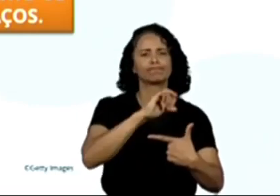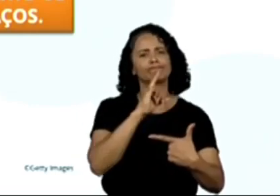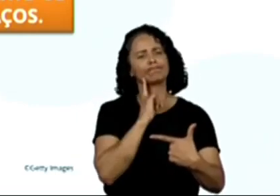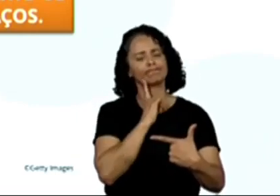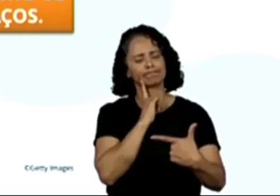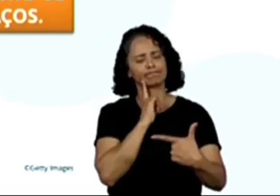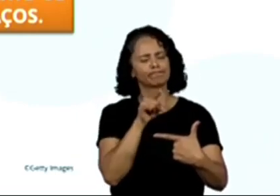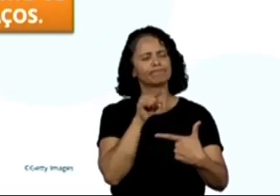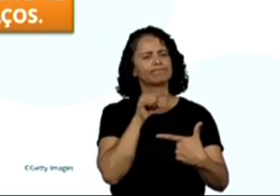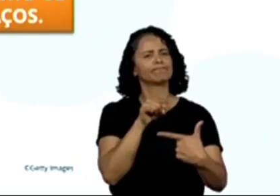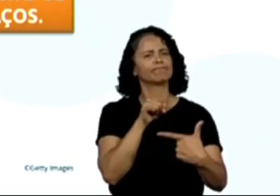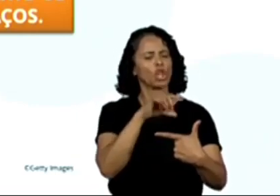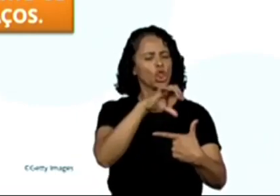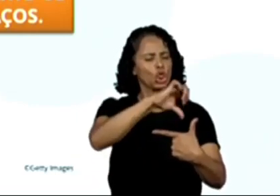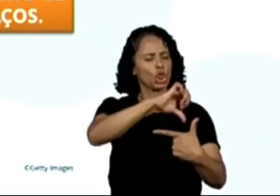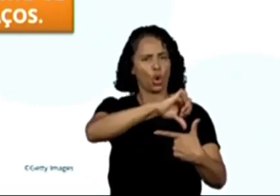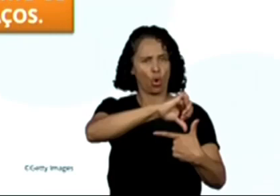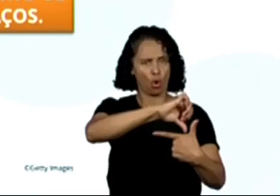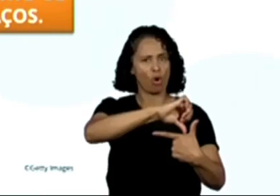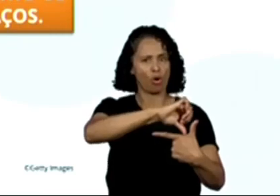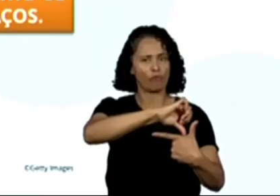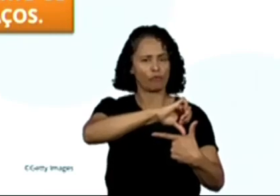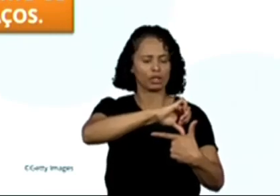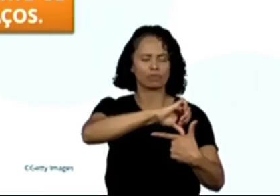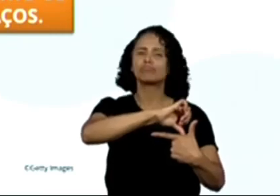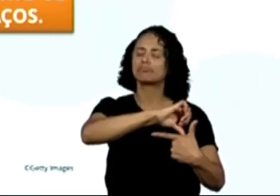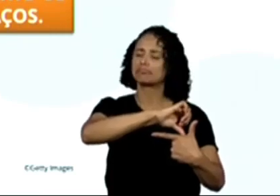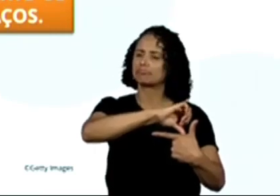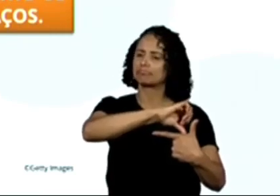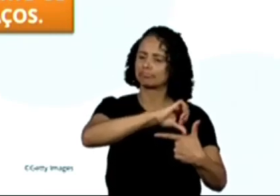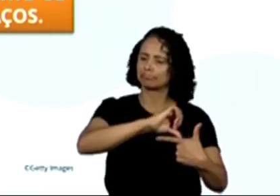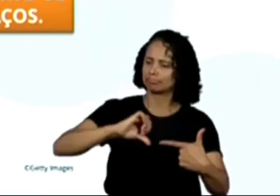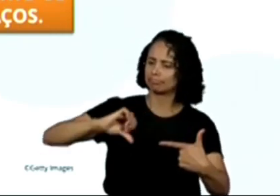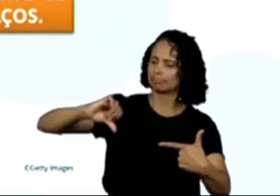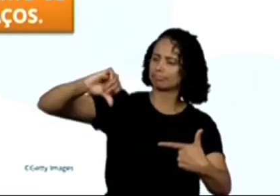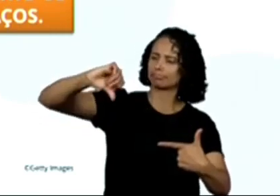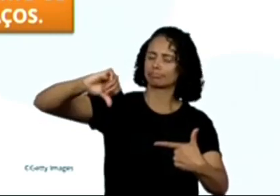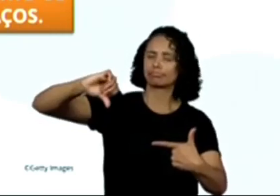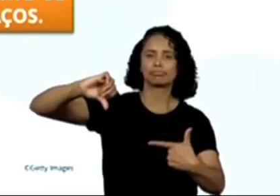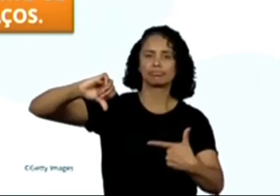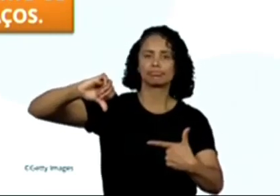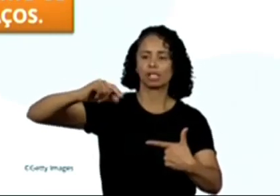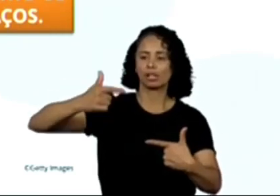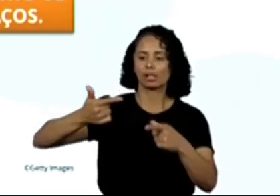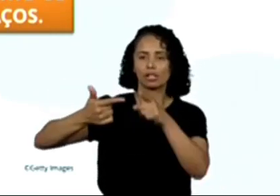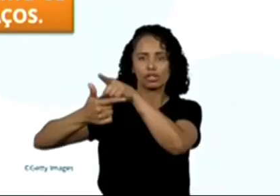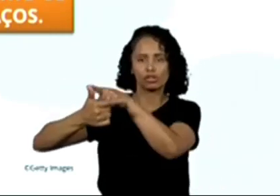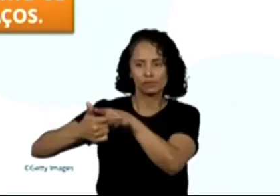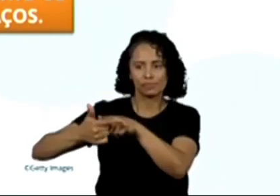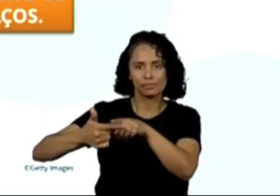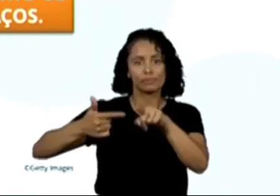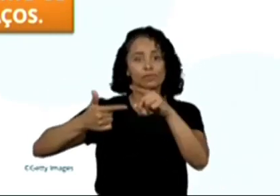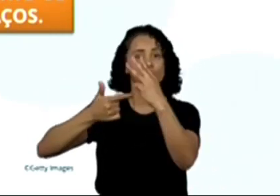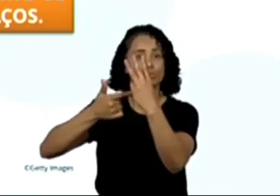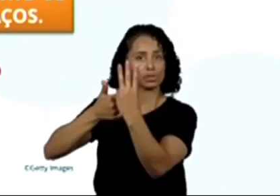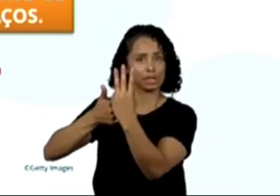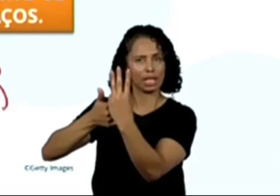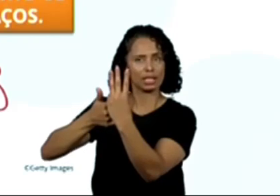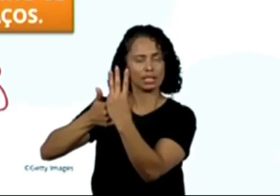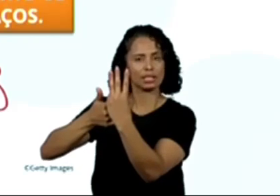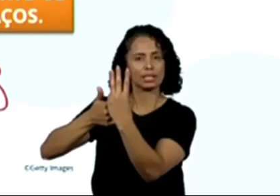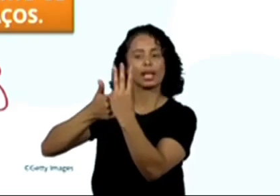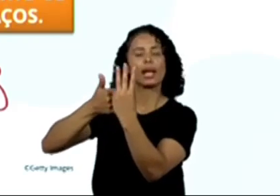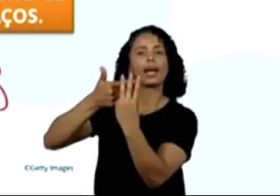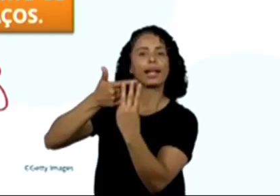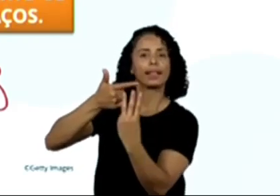fazer? Eu tenho que pegar o 9 e dividir por 3. Ó. Então, terça parte e dividir por 3. Sim. Então,